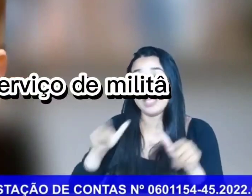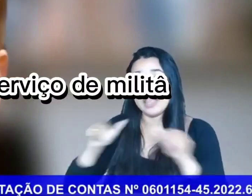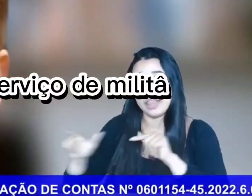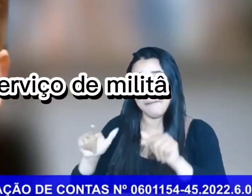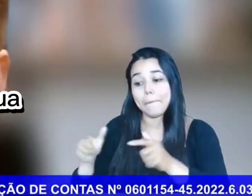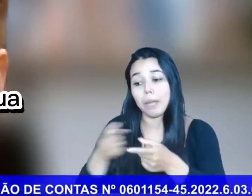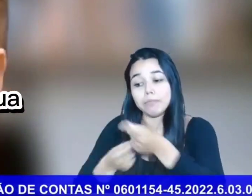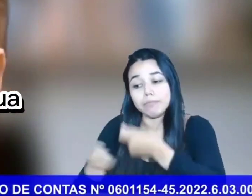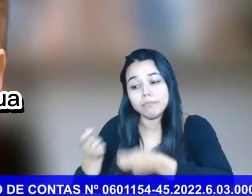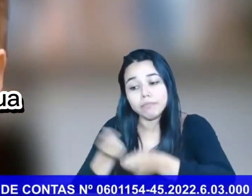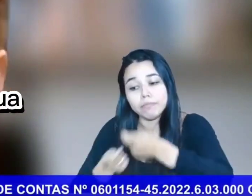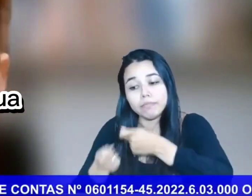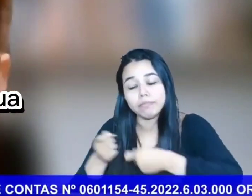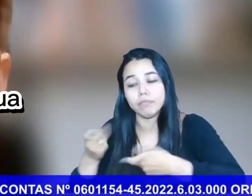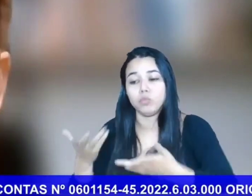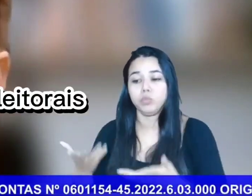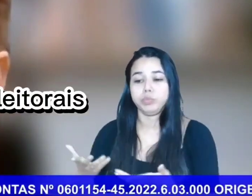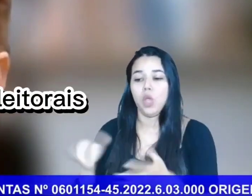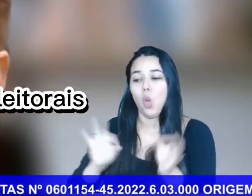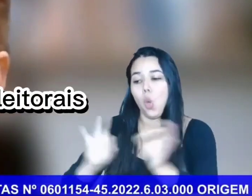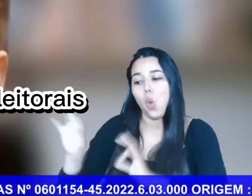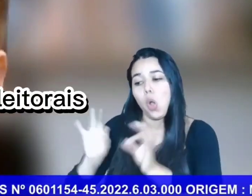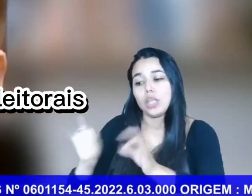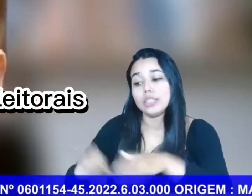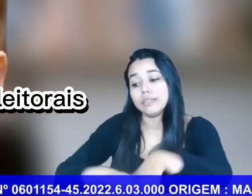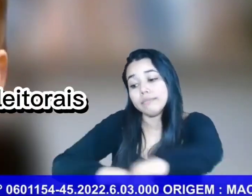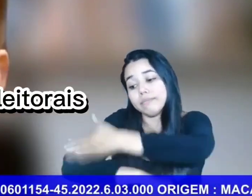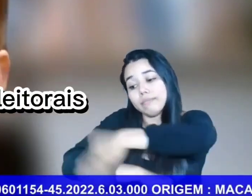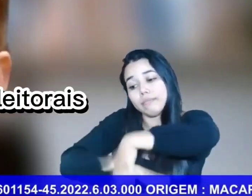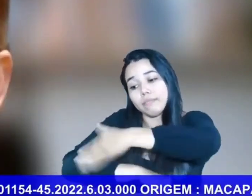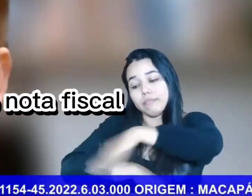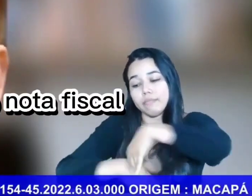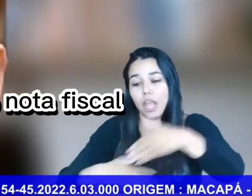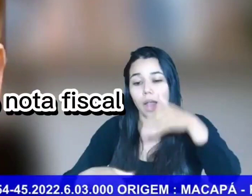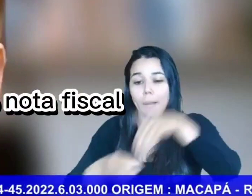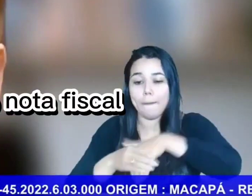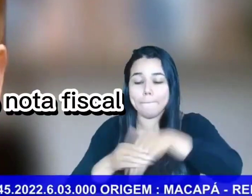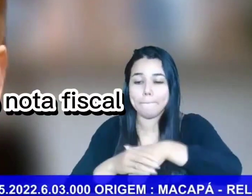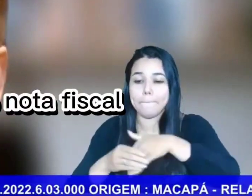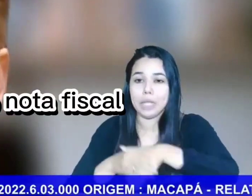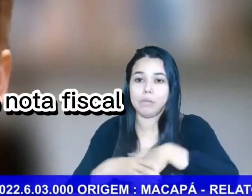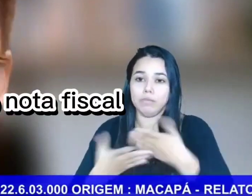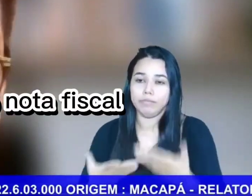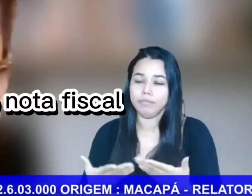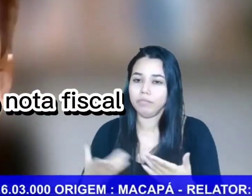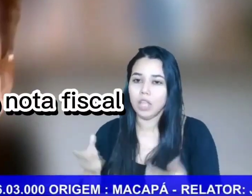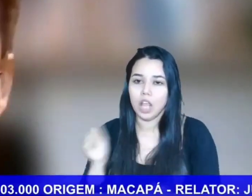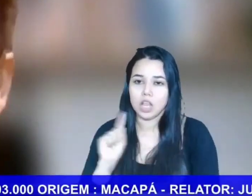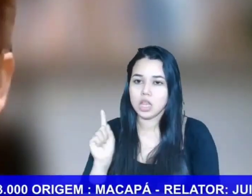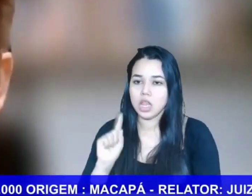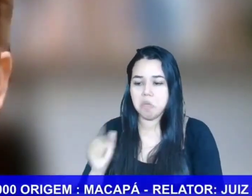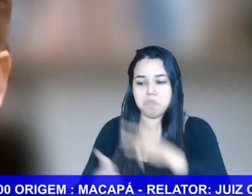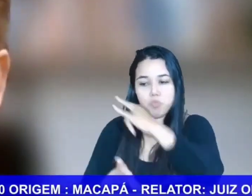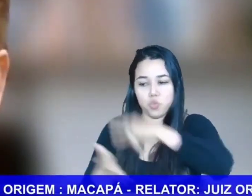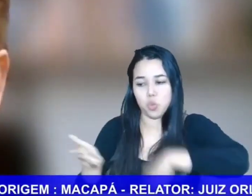de militância e mobilização de rua nas campanhas eleitorais não se submete à emissão de nota